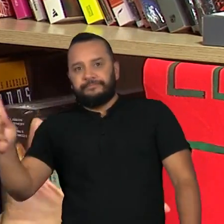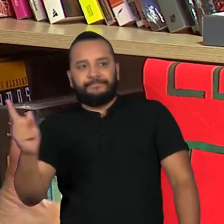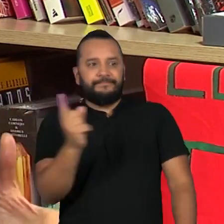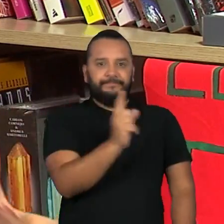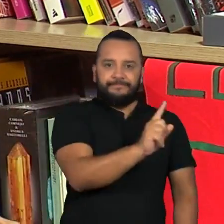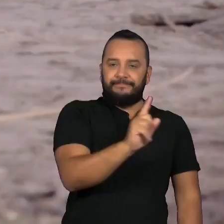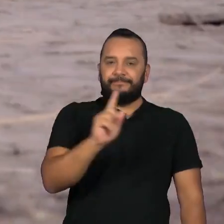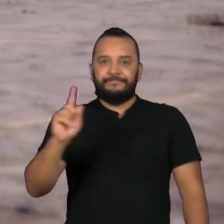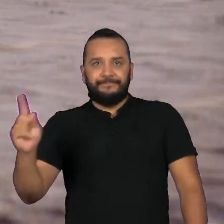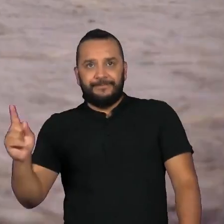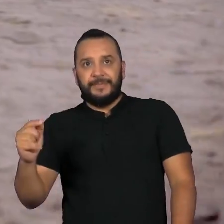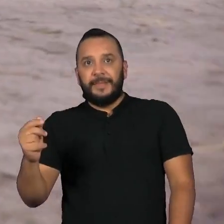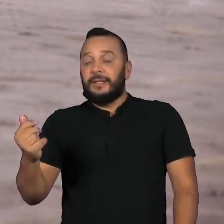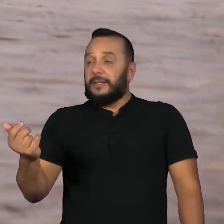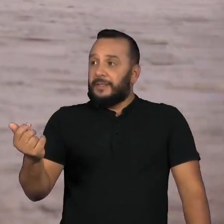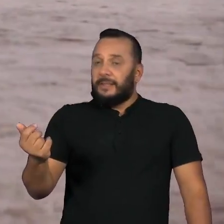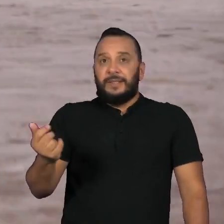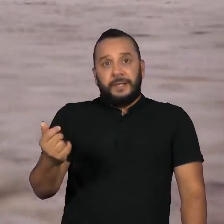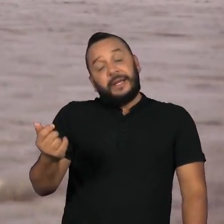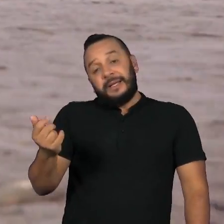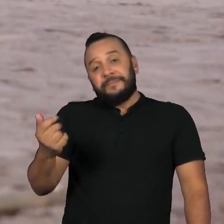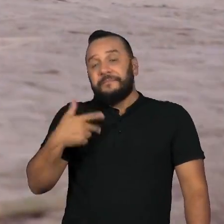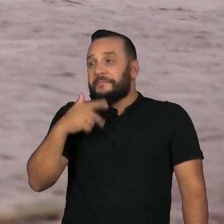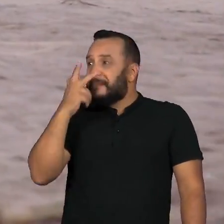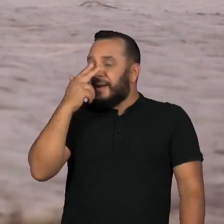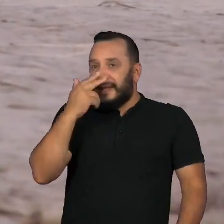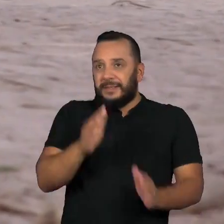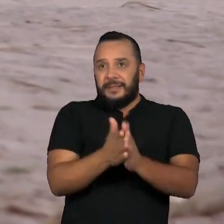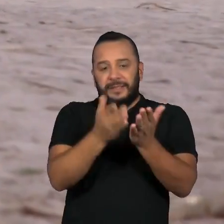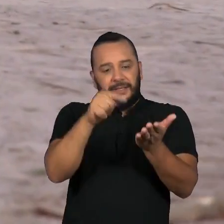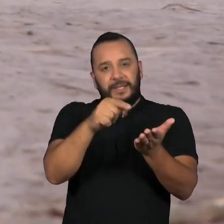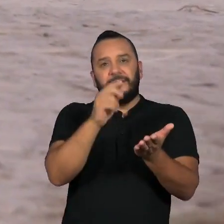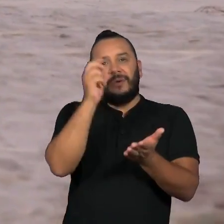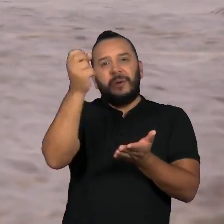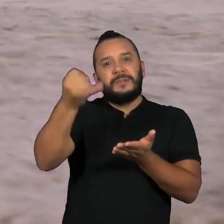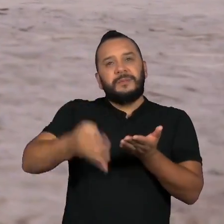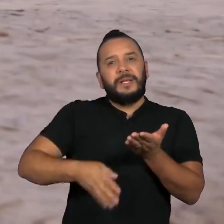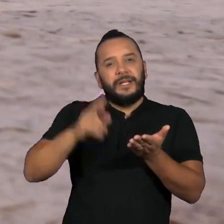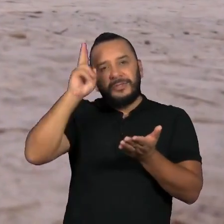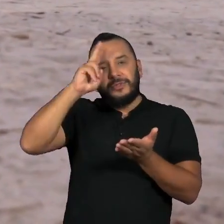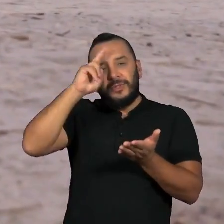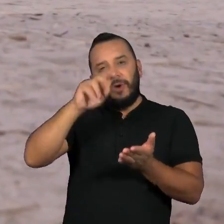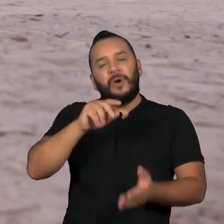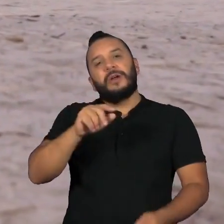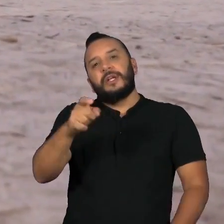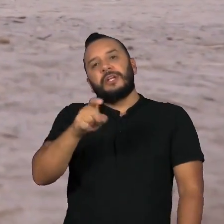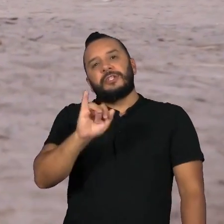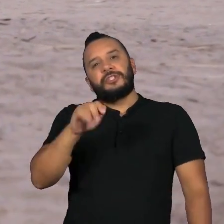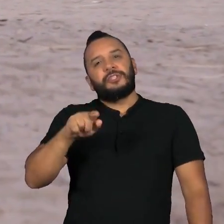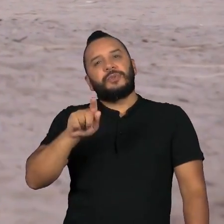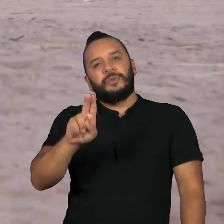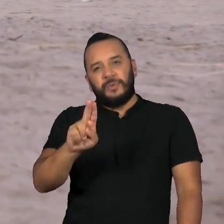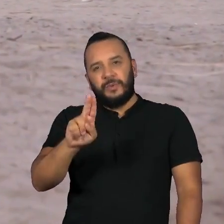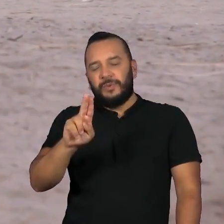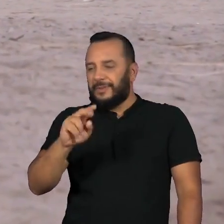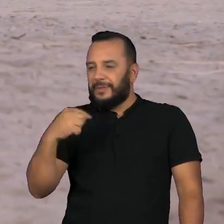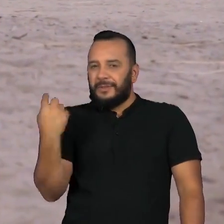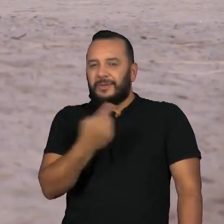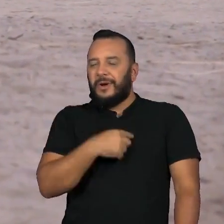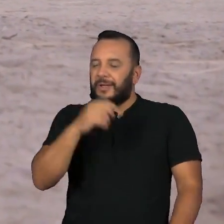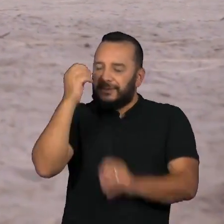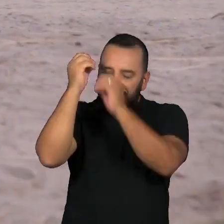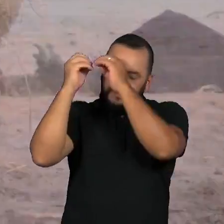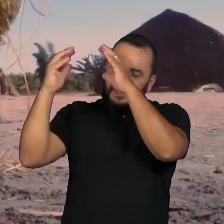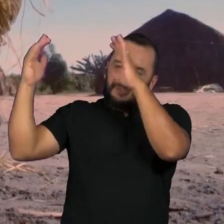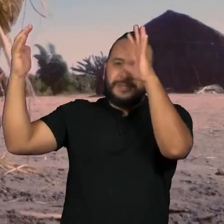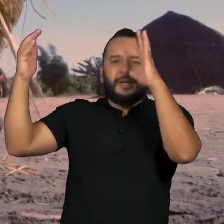no Médio Xingu, é talvez uma forma da gente se transportar e dar uma espiadinha no que está